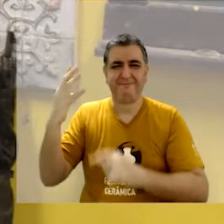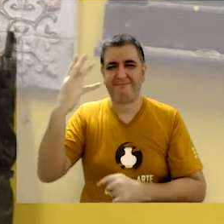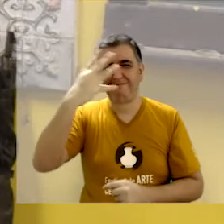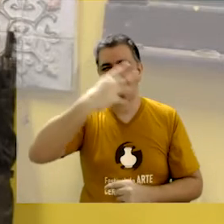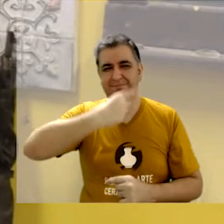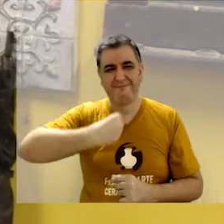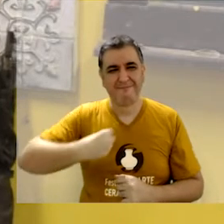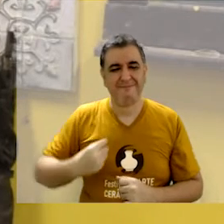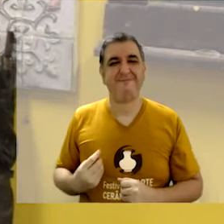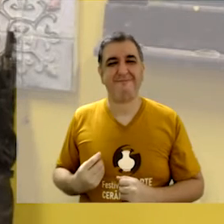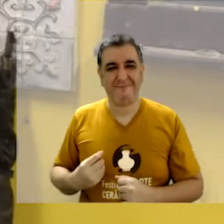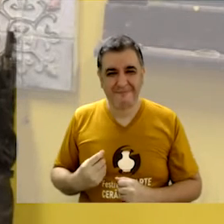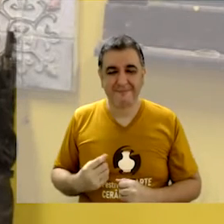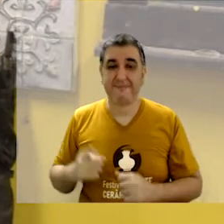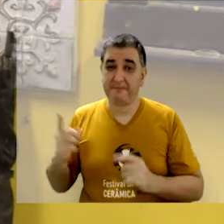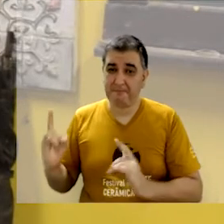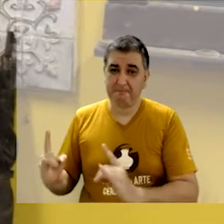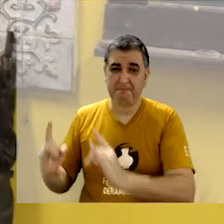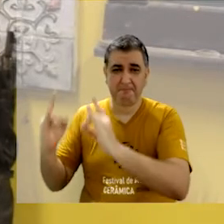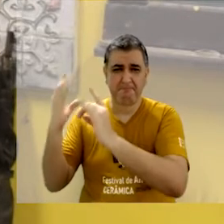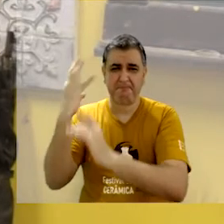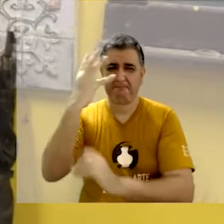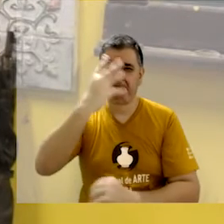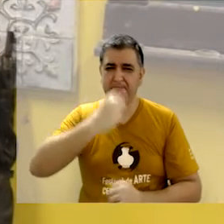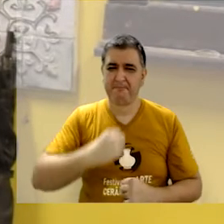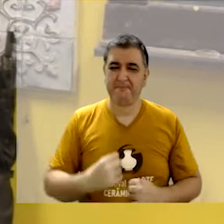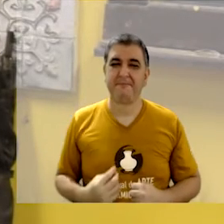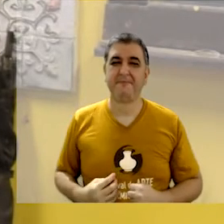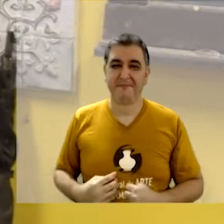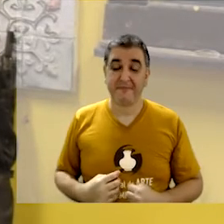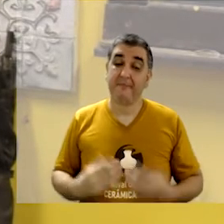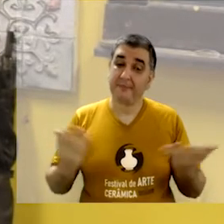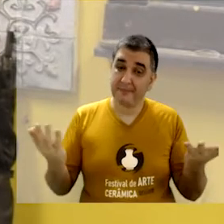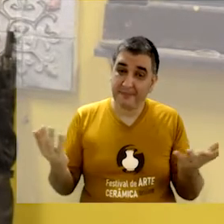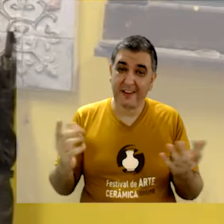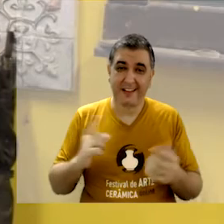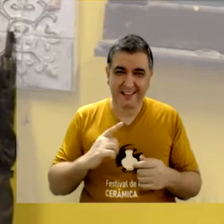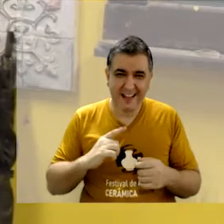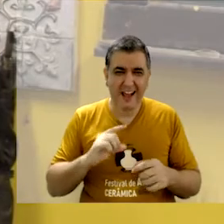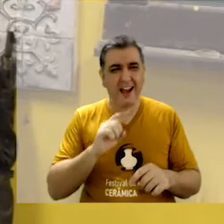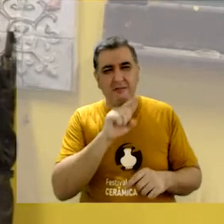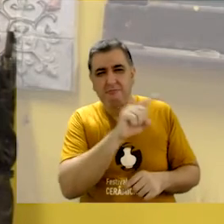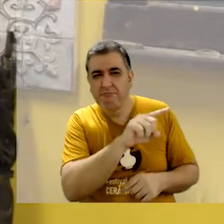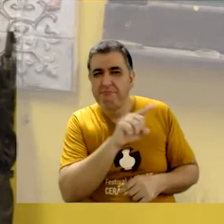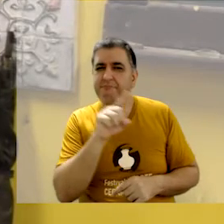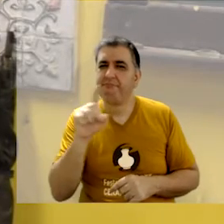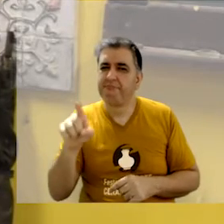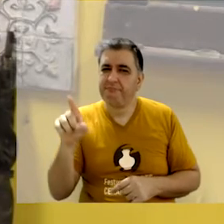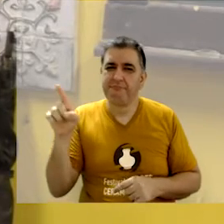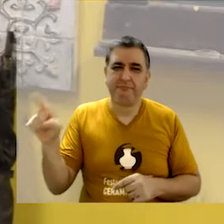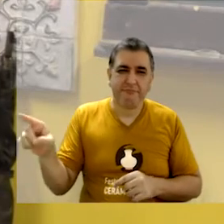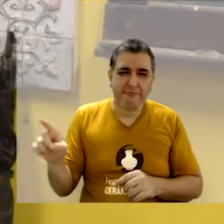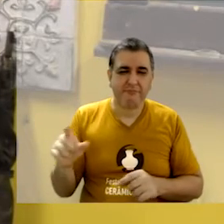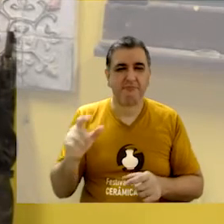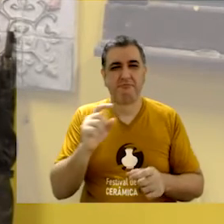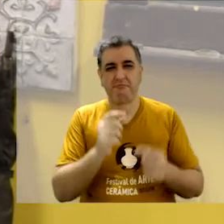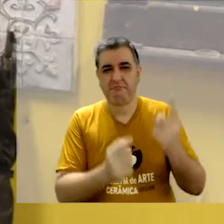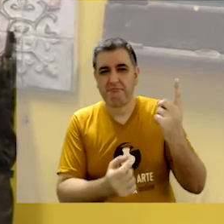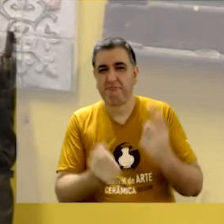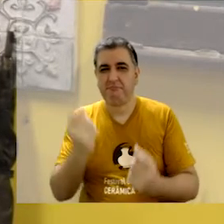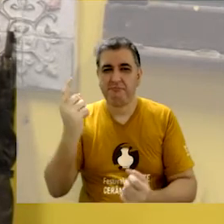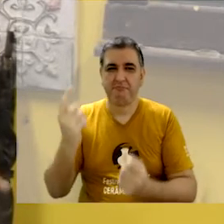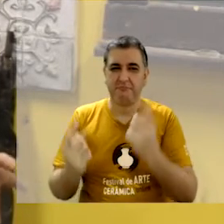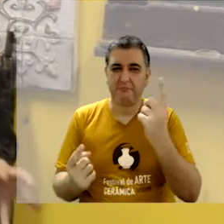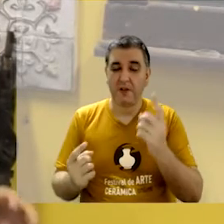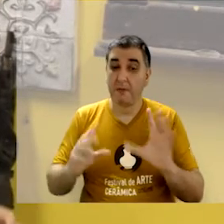fazenda colonial que tem aqui próximo. Então, um prédio belíssimo. Então, tem muita coisa assim solta,